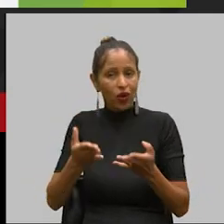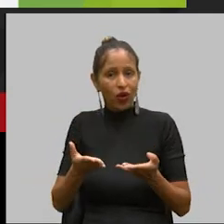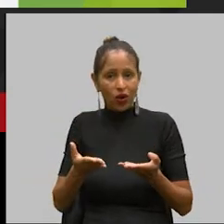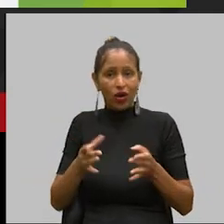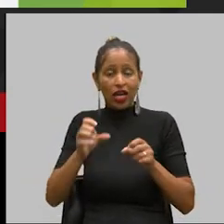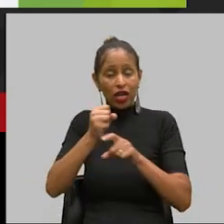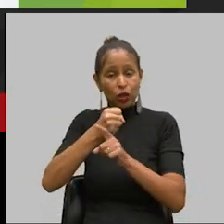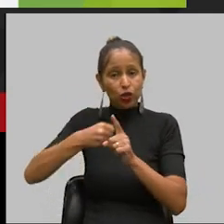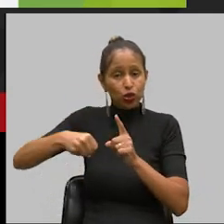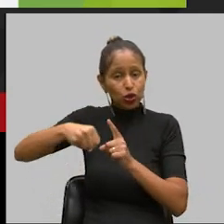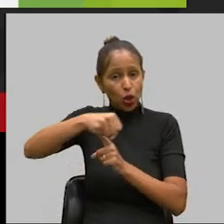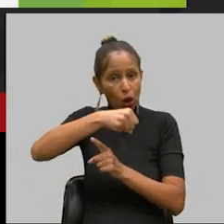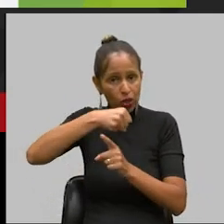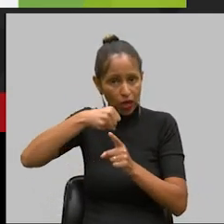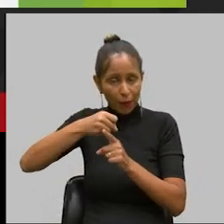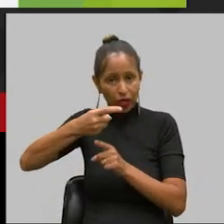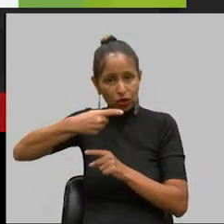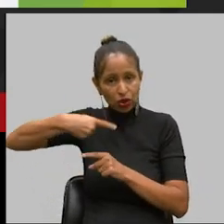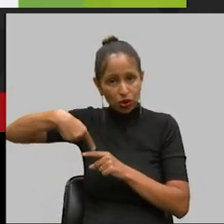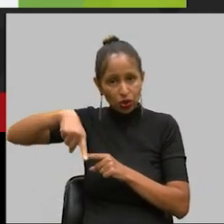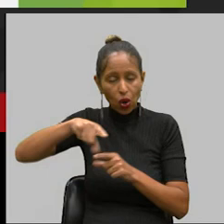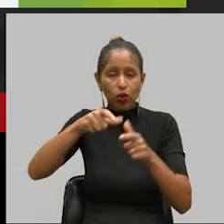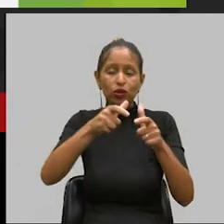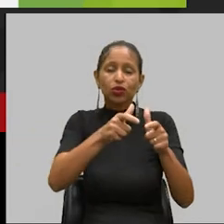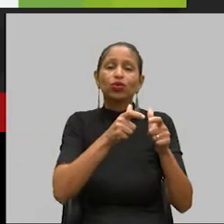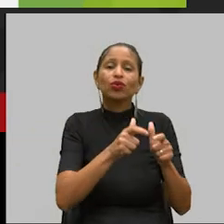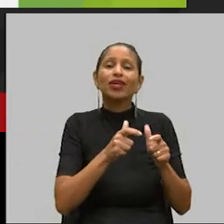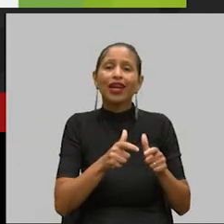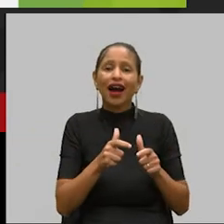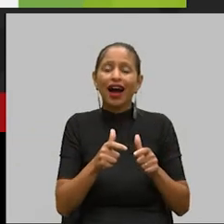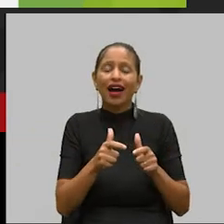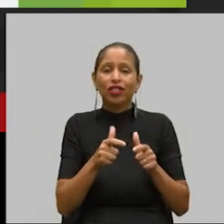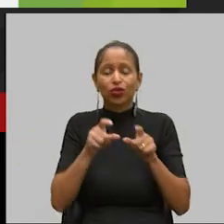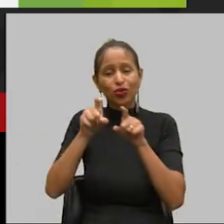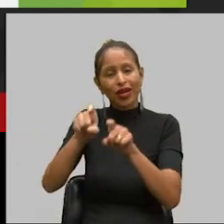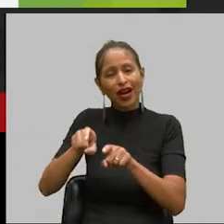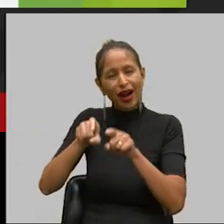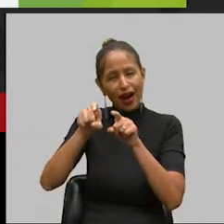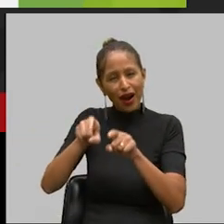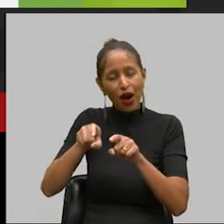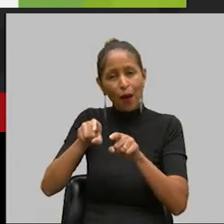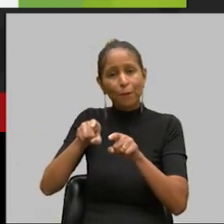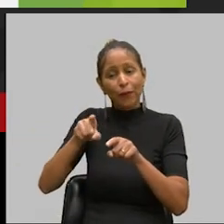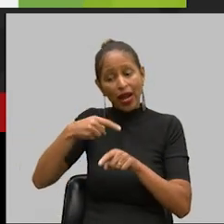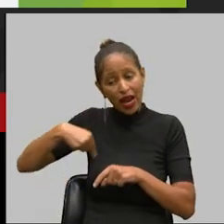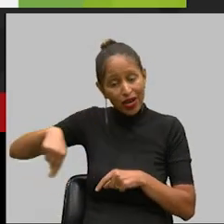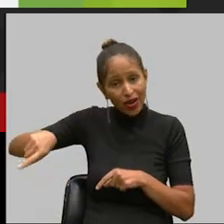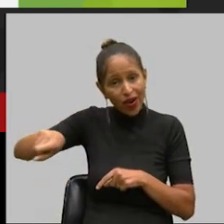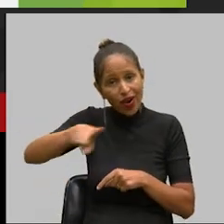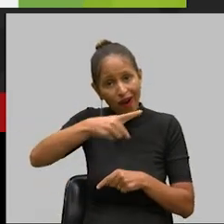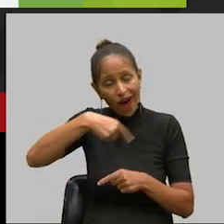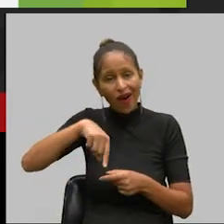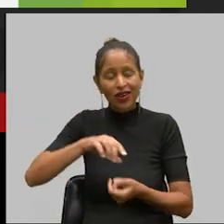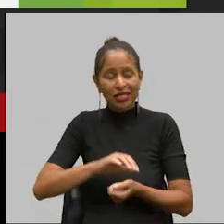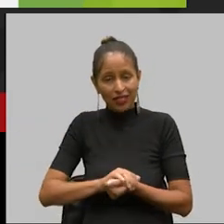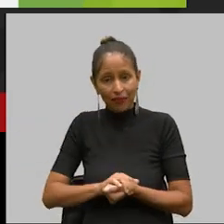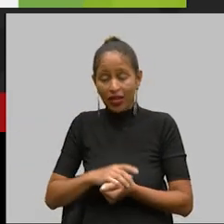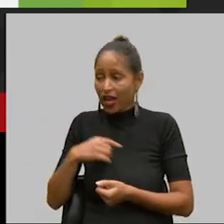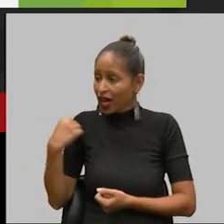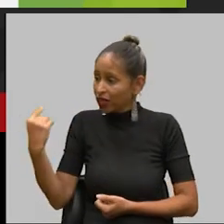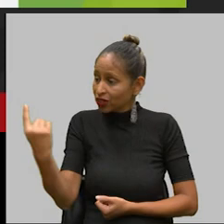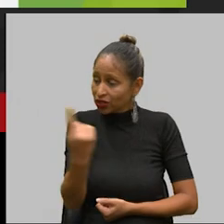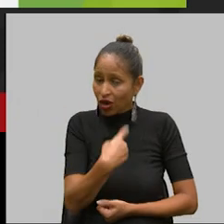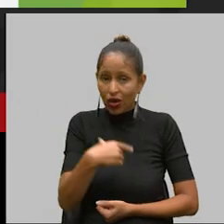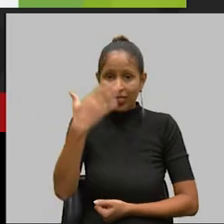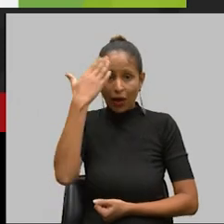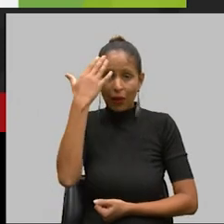socialmente O nossos espaços da Educação do campo é precisa de ser nós Porque nós que sabemos o que que é